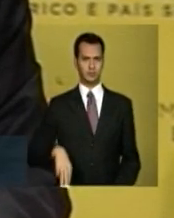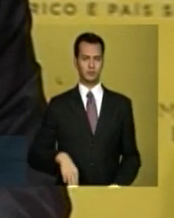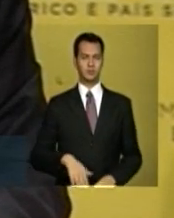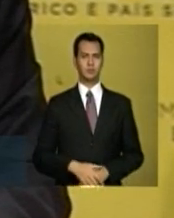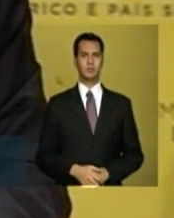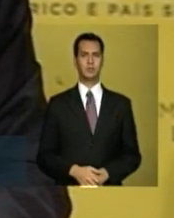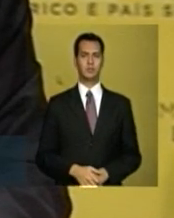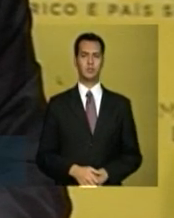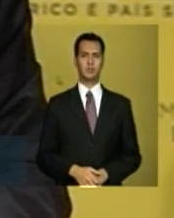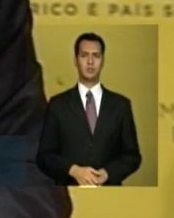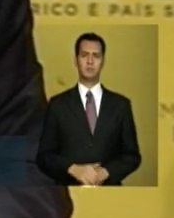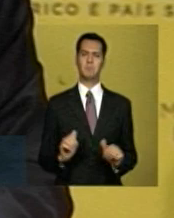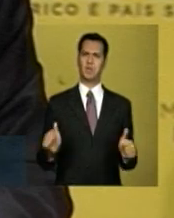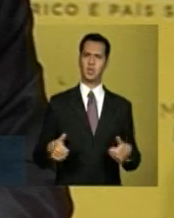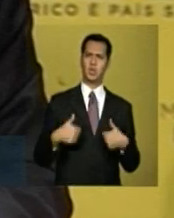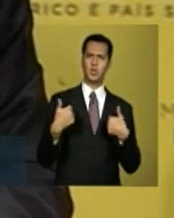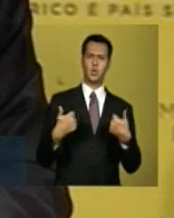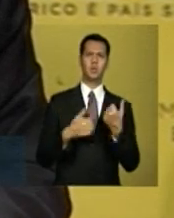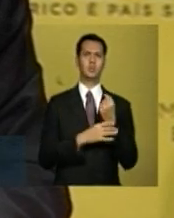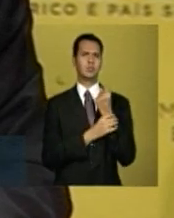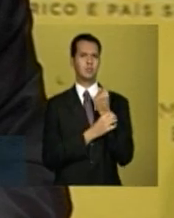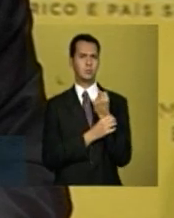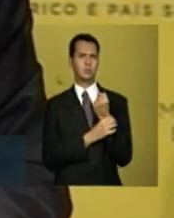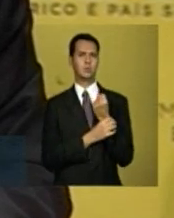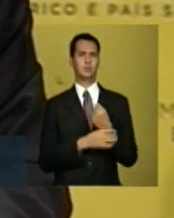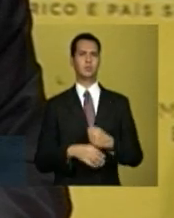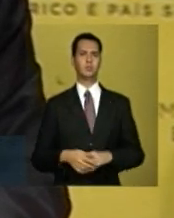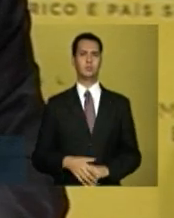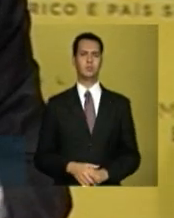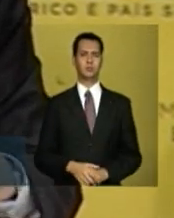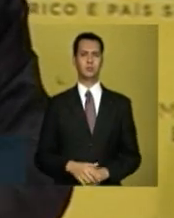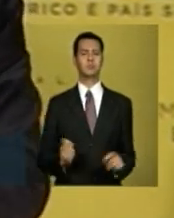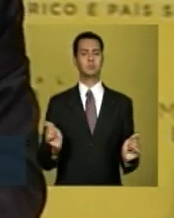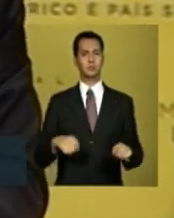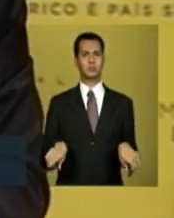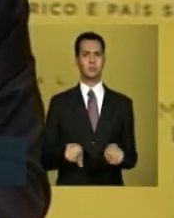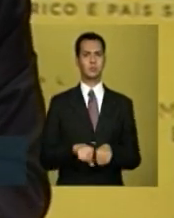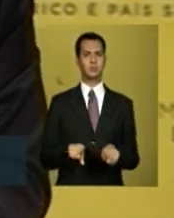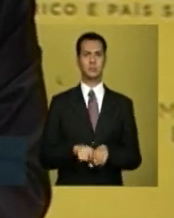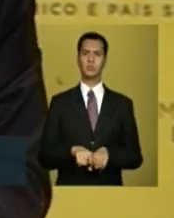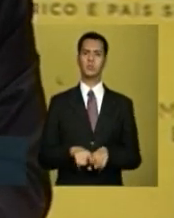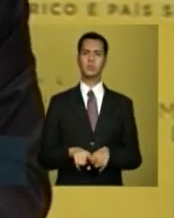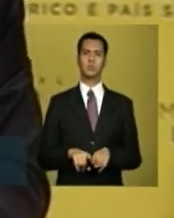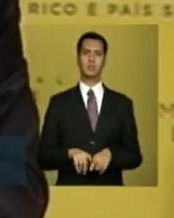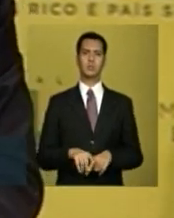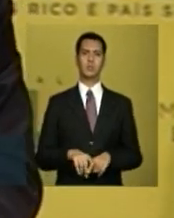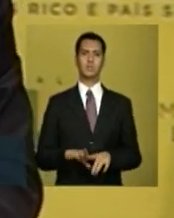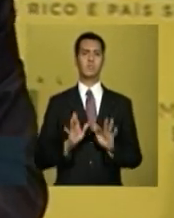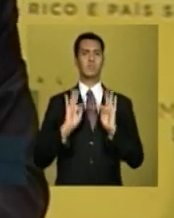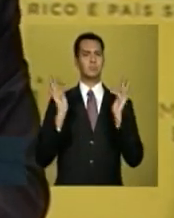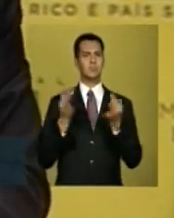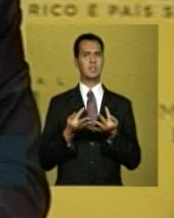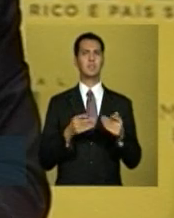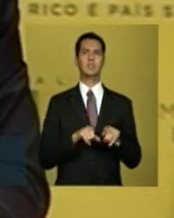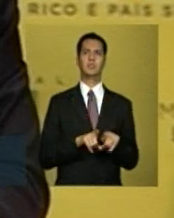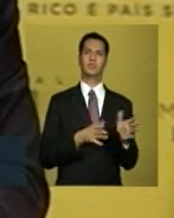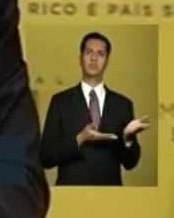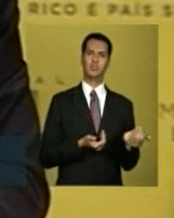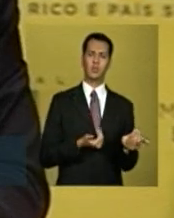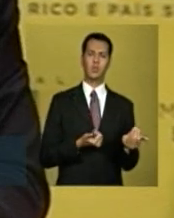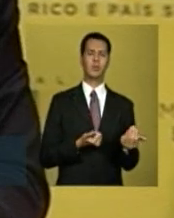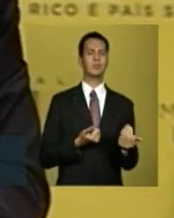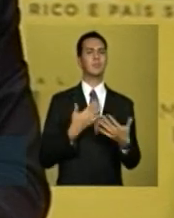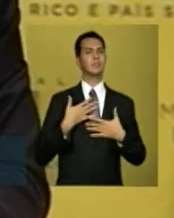vez mais aperfeiçoado mais seguro e que dê tranquilidade para as famílias e pros jovens que vão